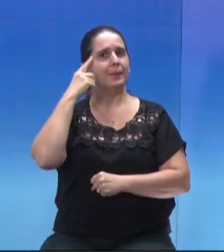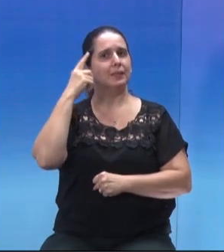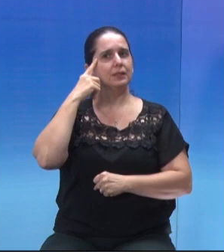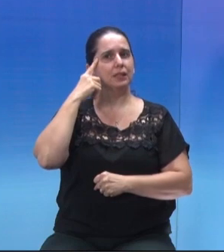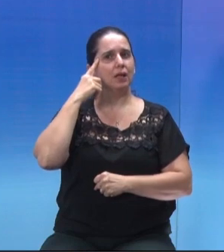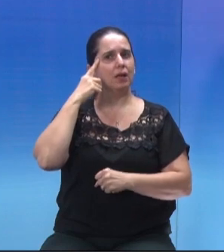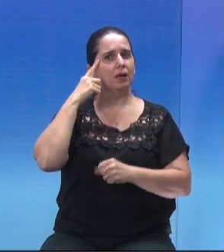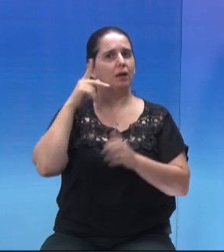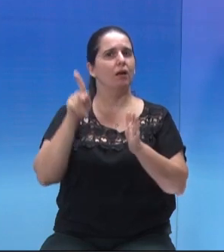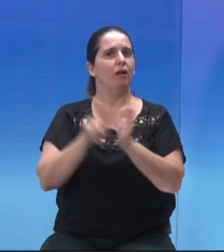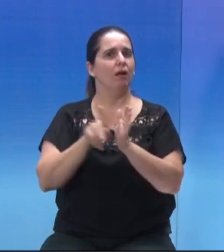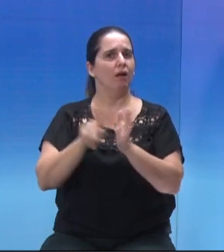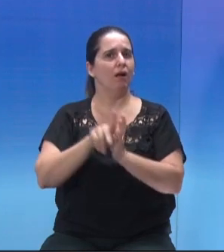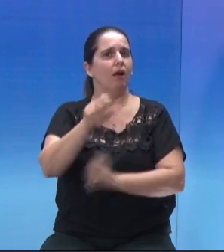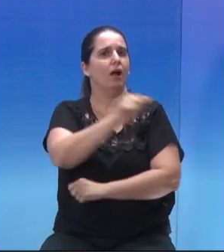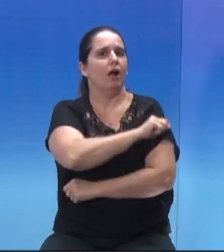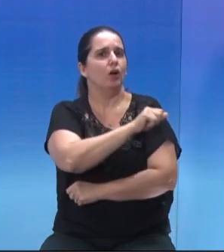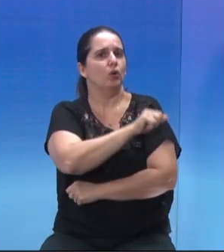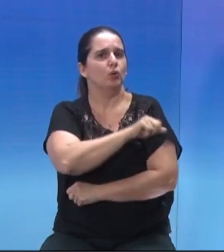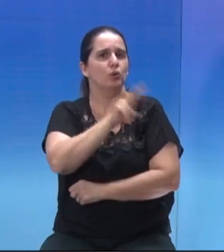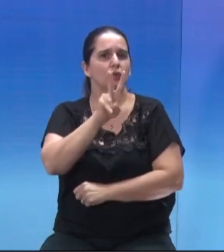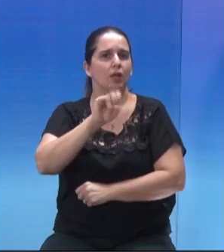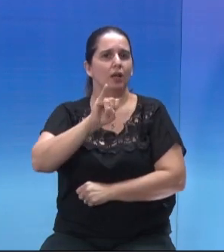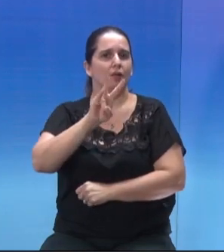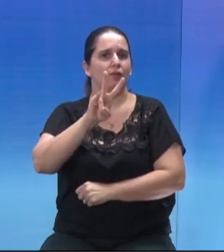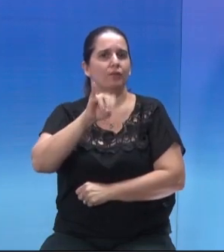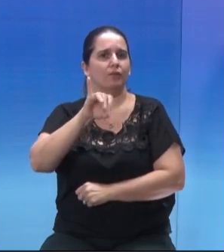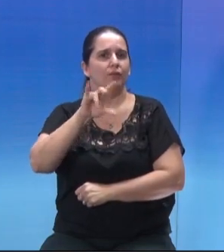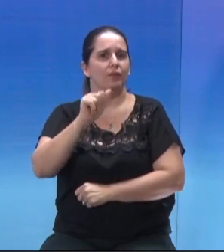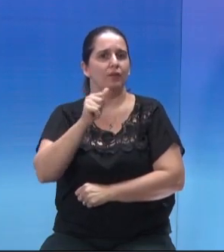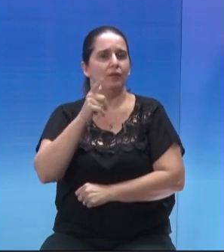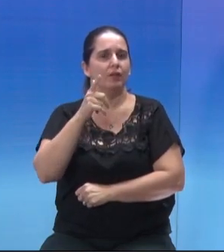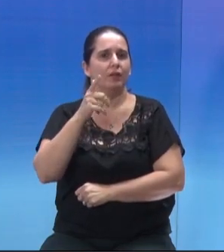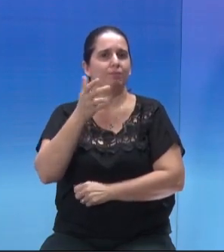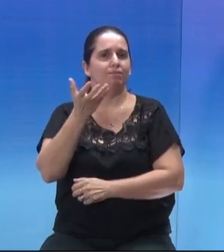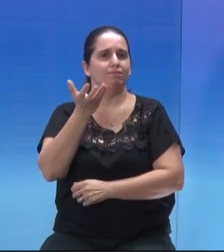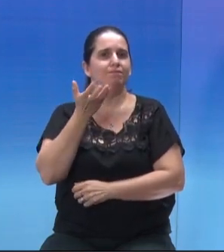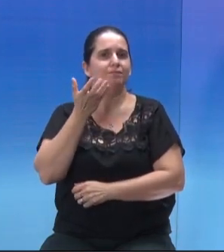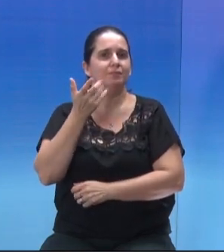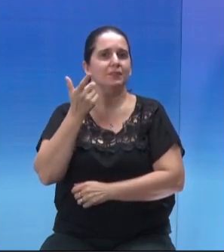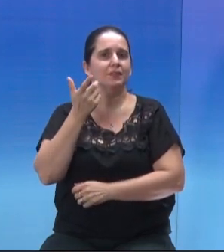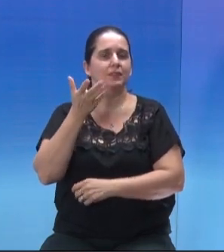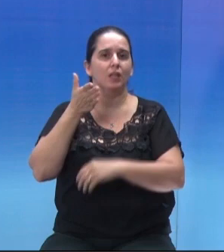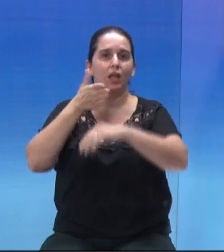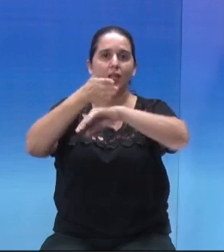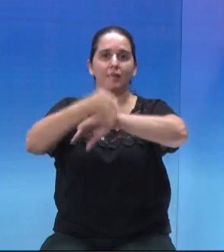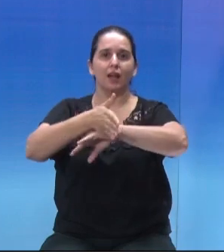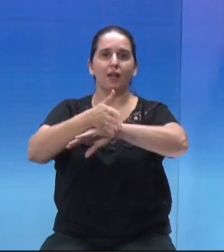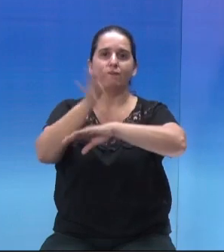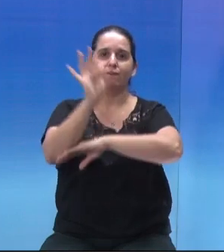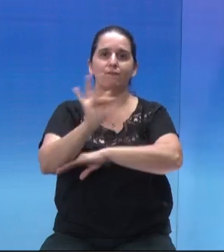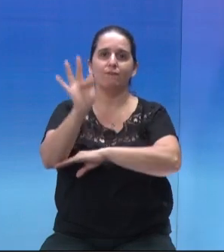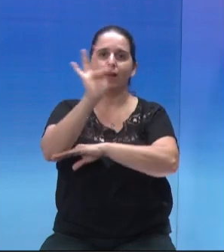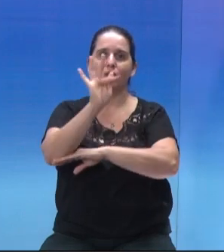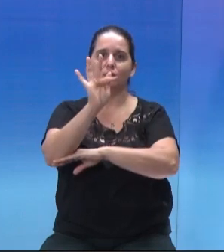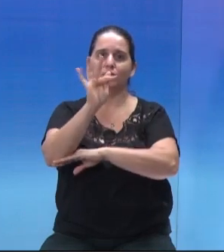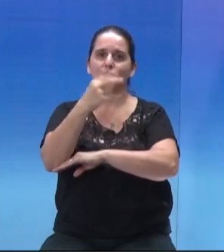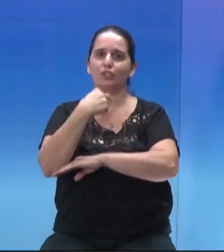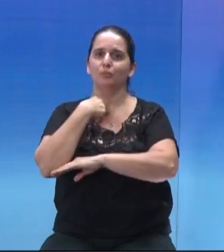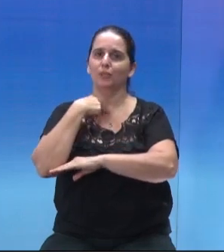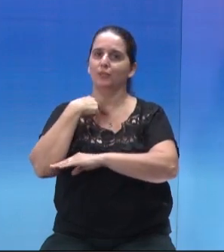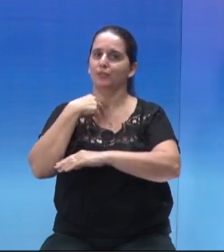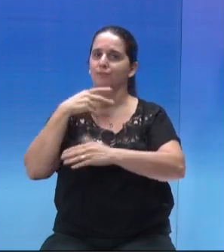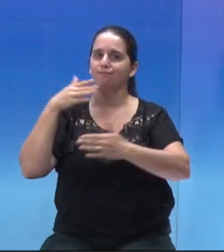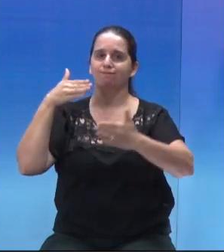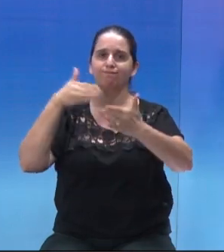aluna Vivian. Né, Vivian lá na universidade, ela tentou entrar na universidade e não deixaram, que ela era negra, ela foi impedida. Então